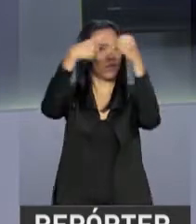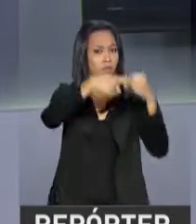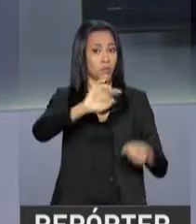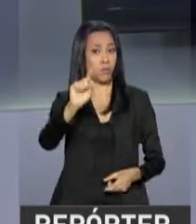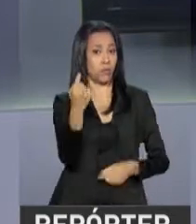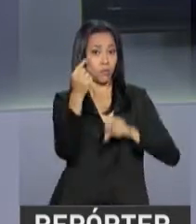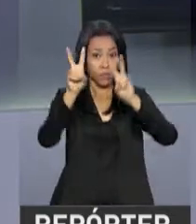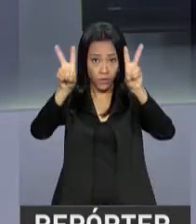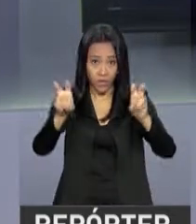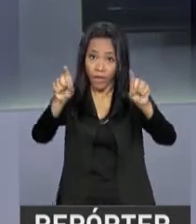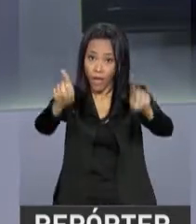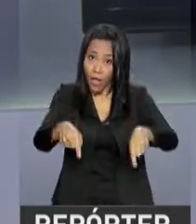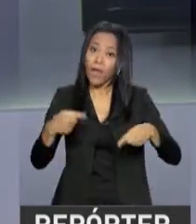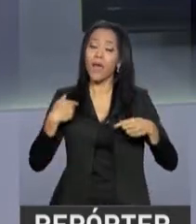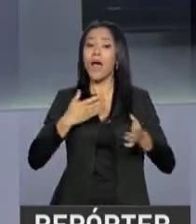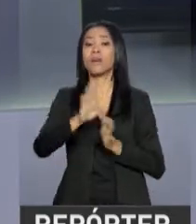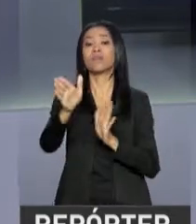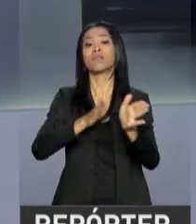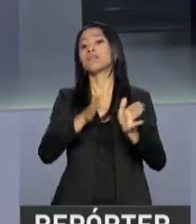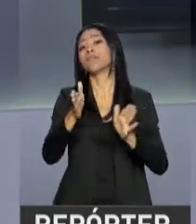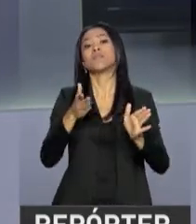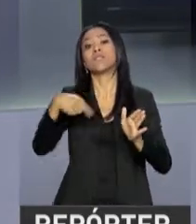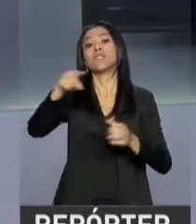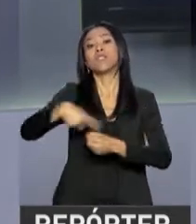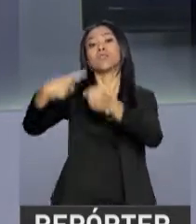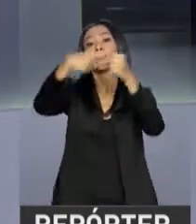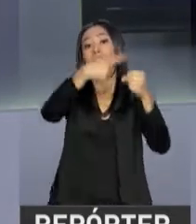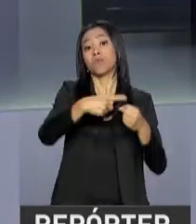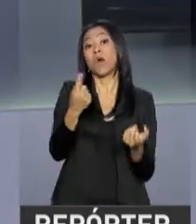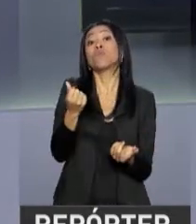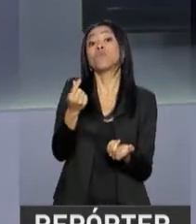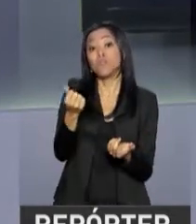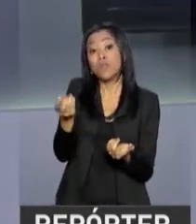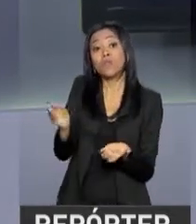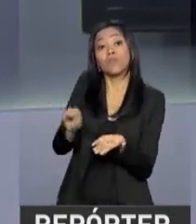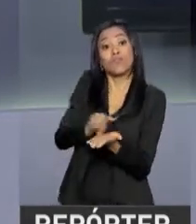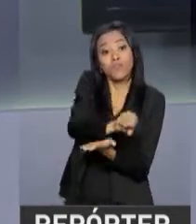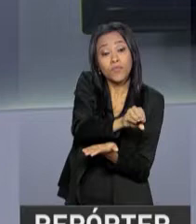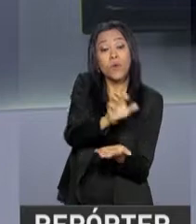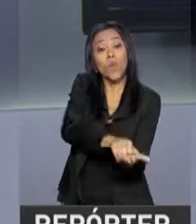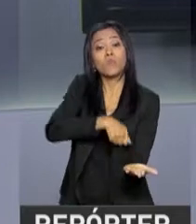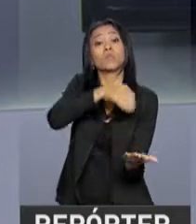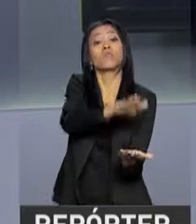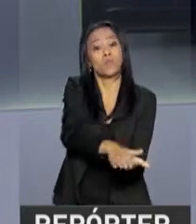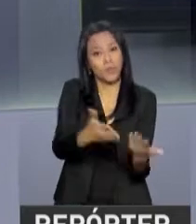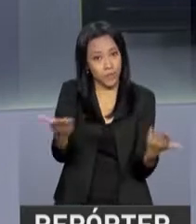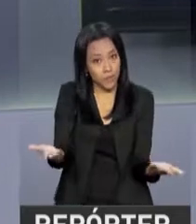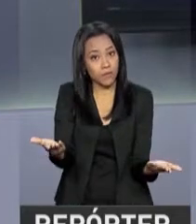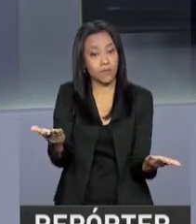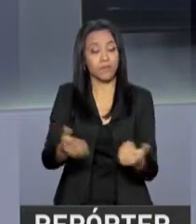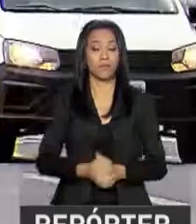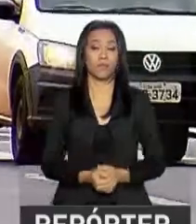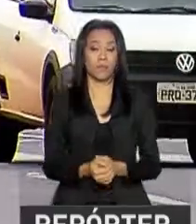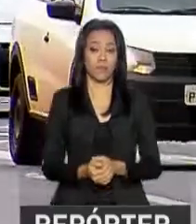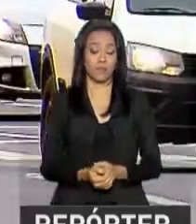discutidos foi o acesso desses municípios aos recursos arrecadados com as multas de trânsito